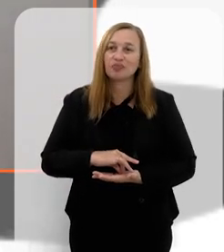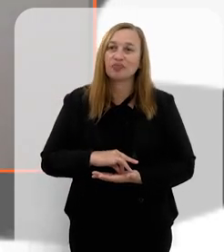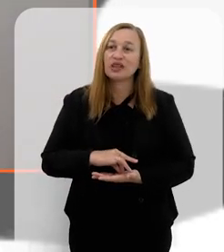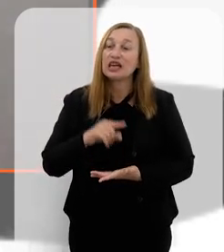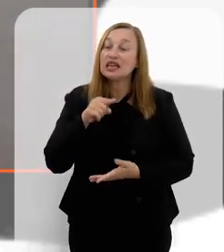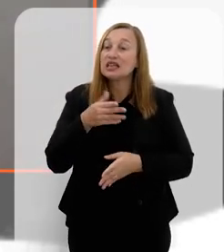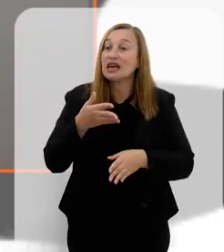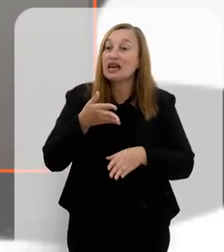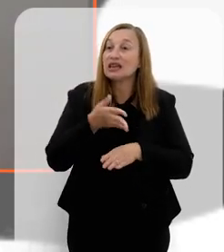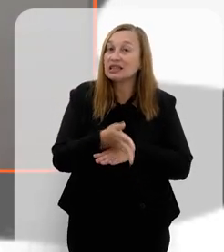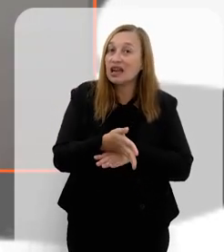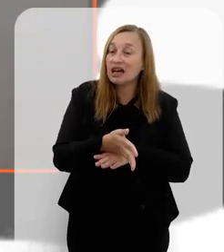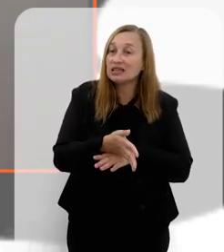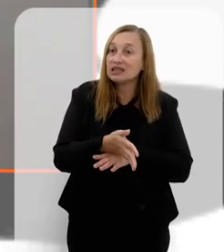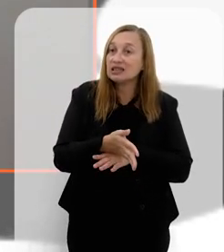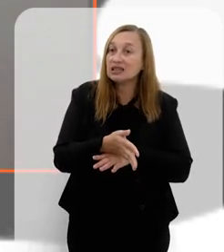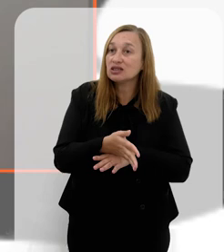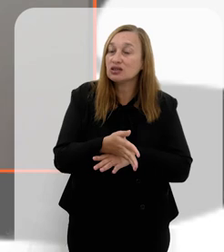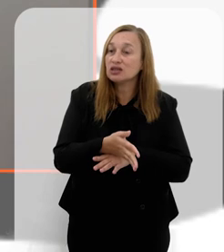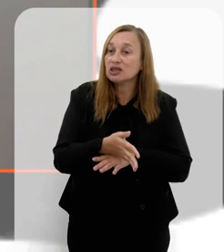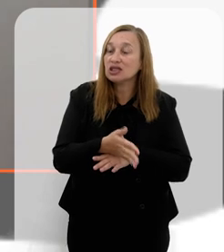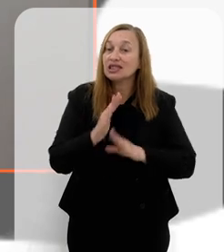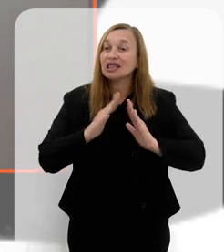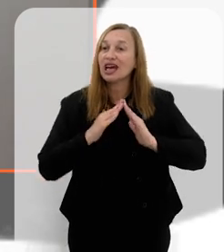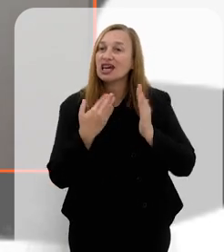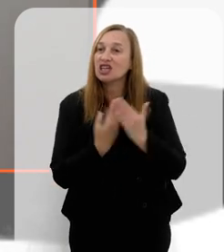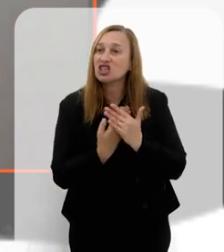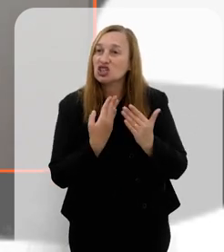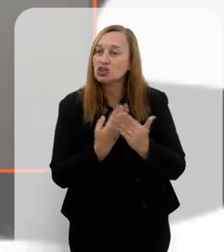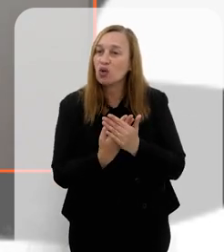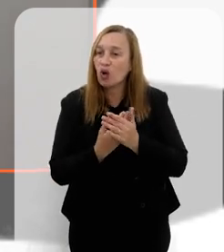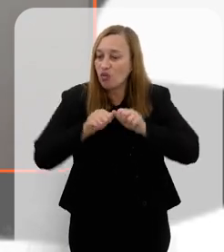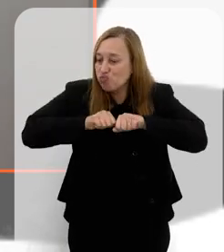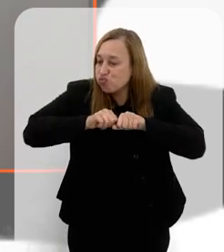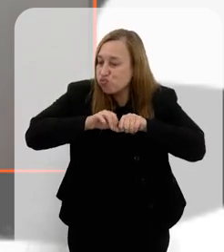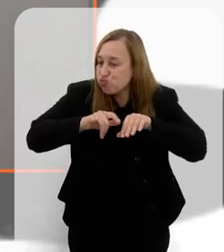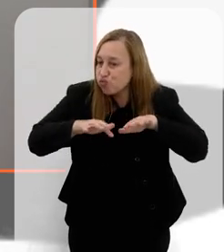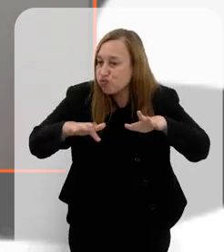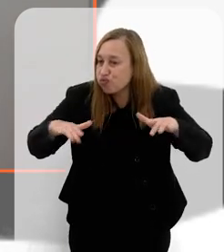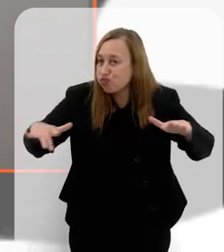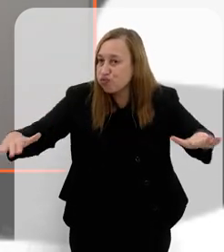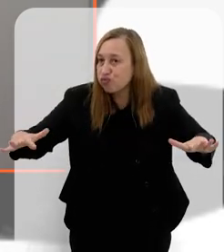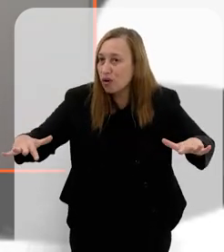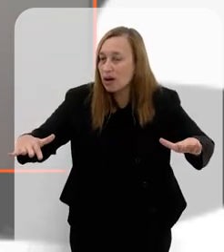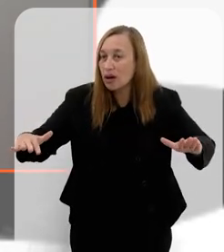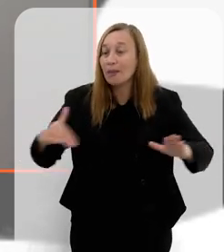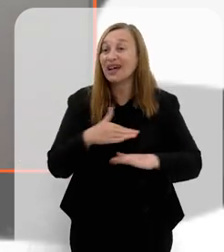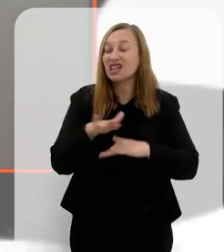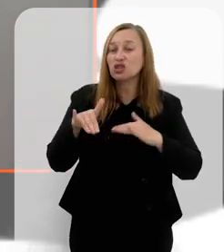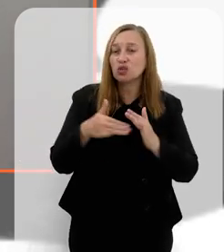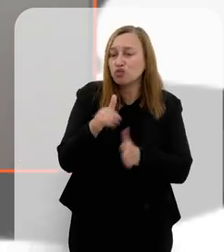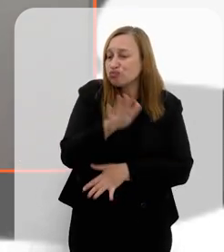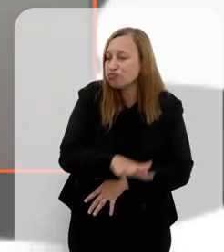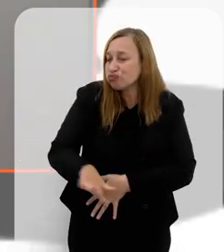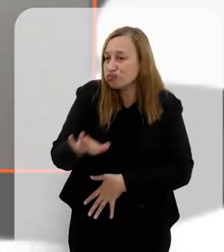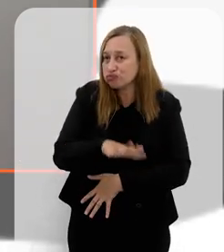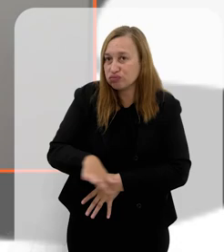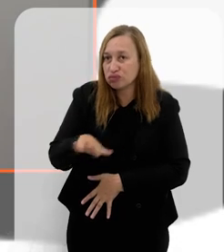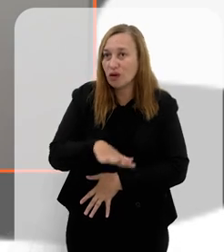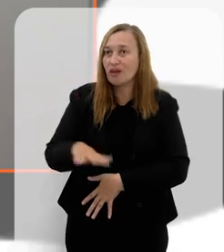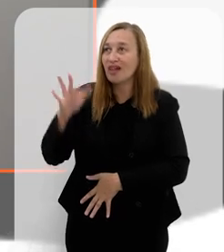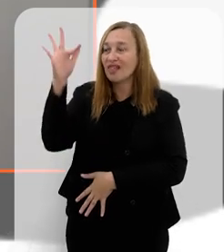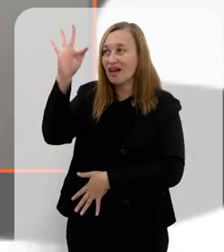foi que isso entrasse na escola em massa, para que todas